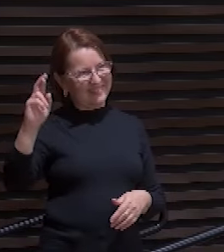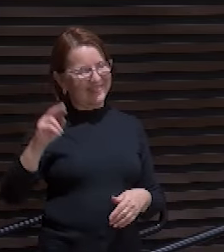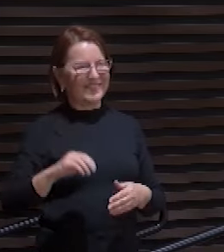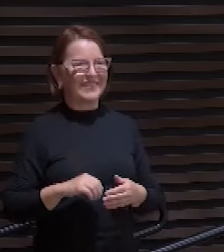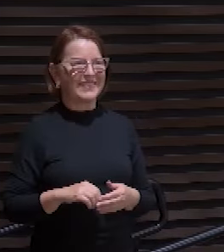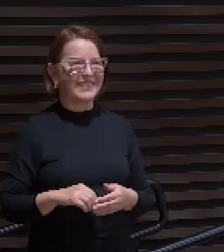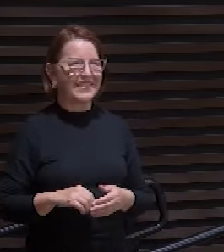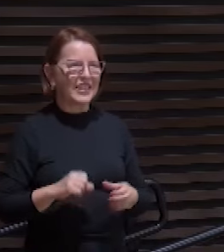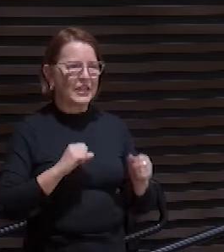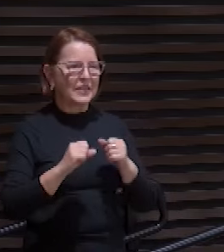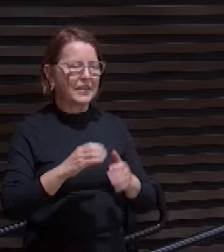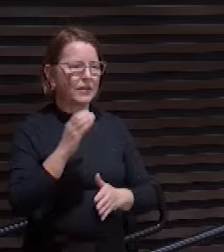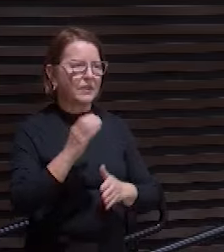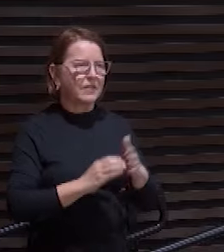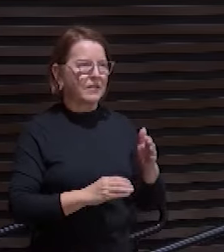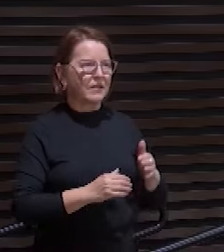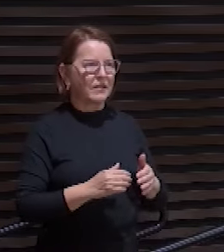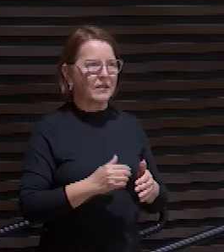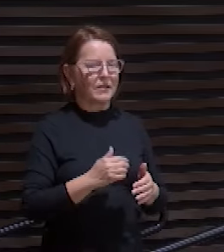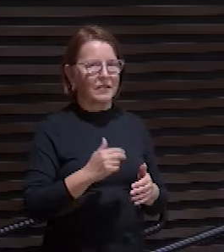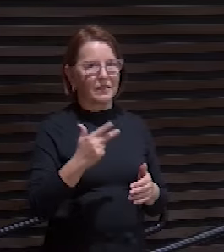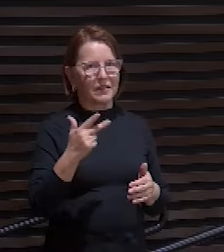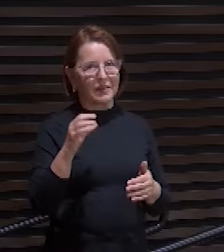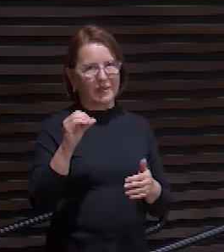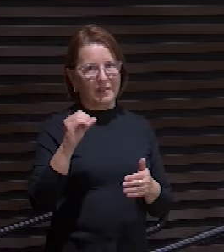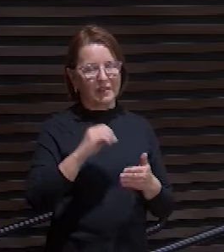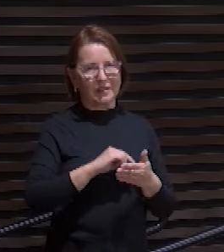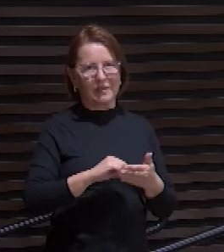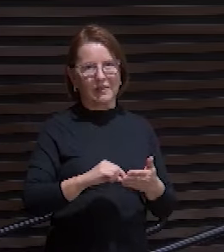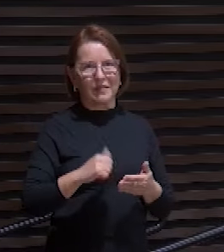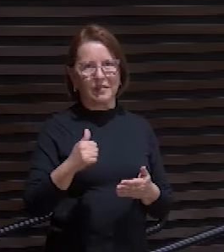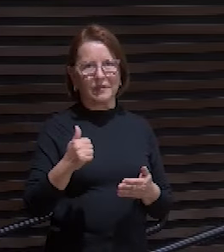11. Salmo 30, versículo 11.